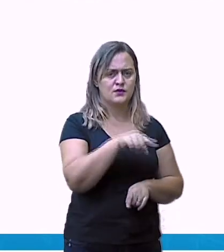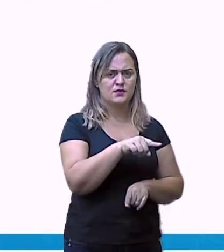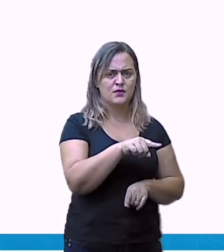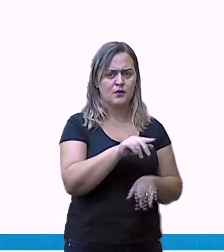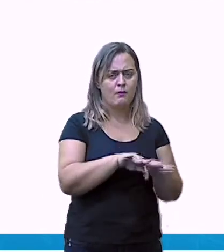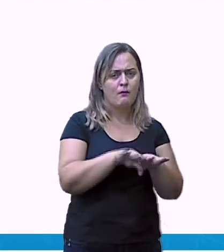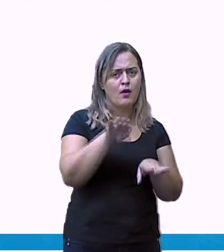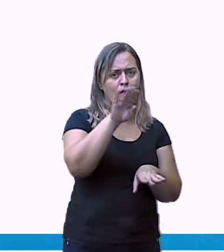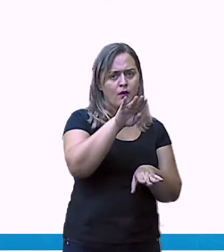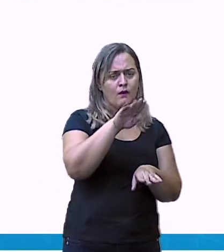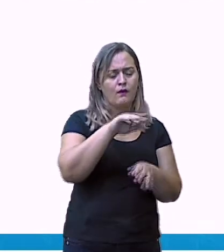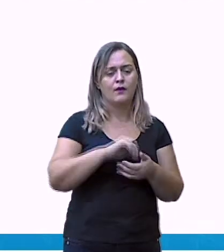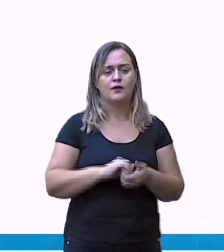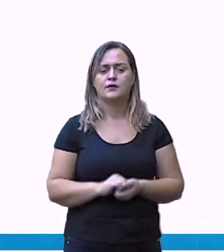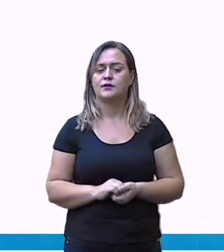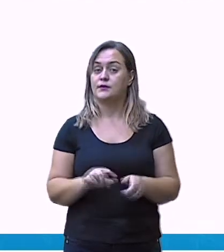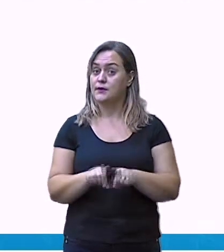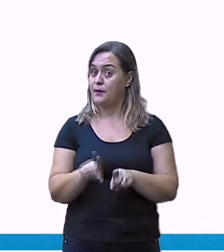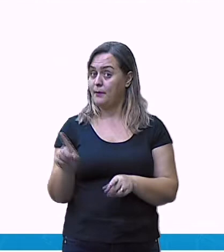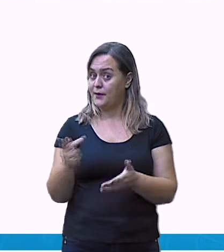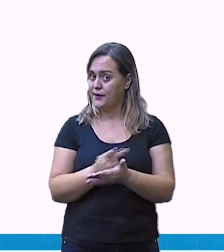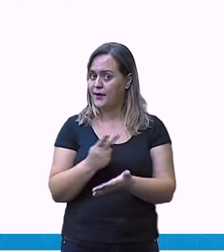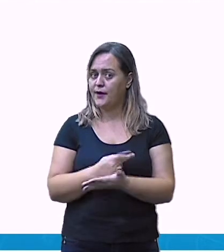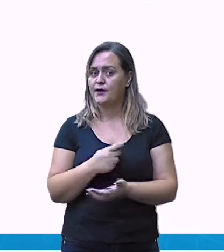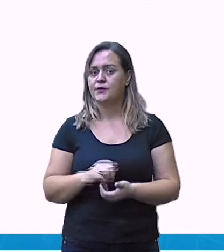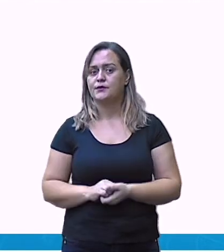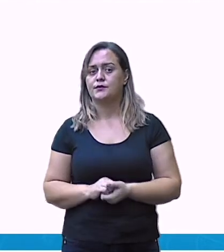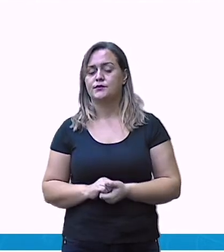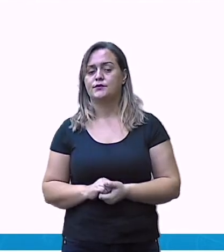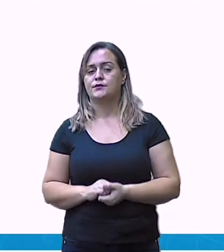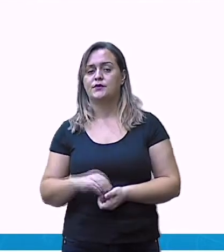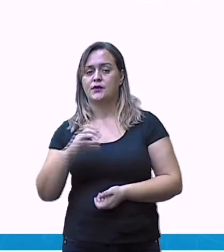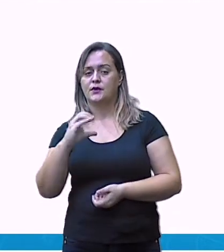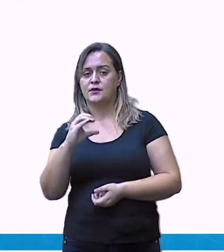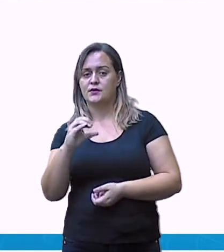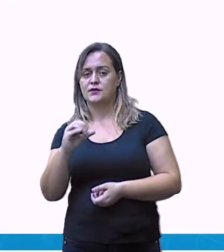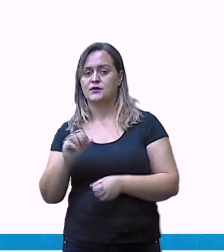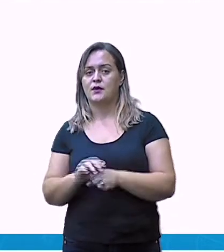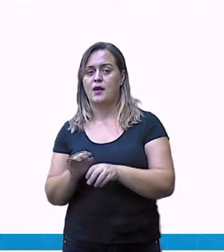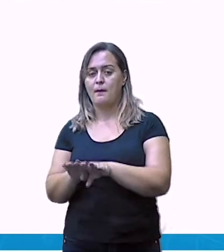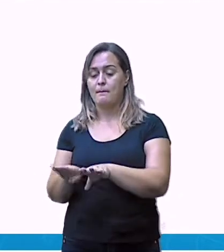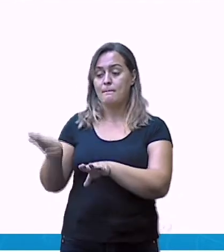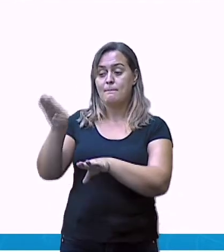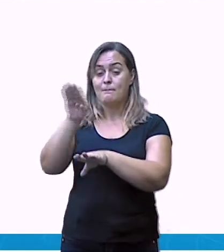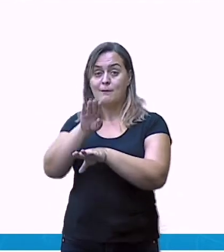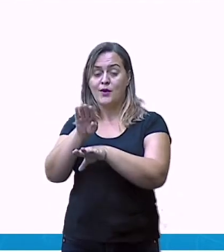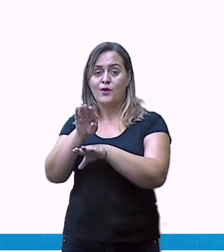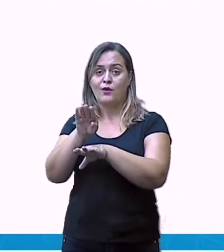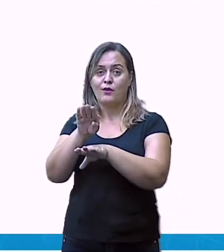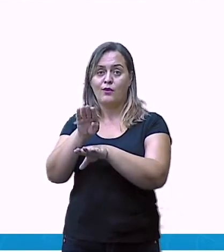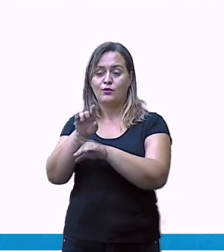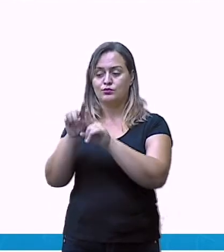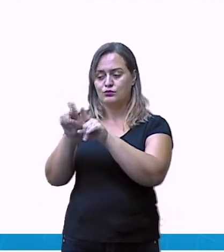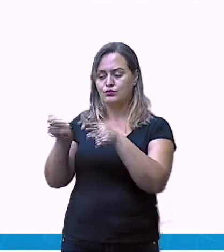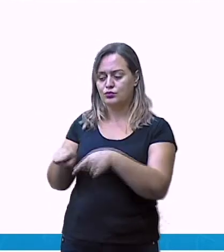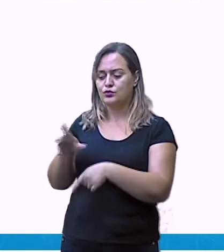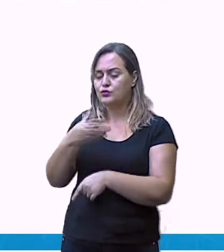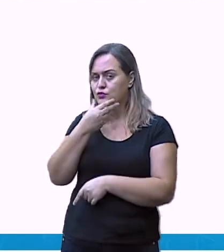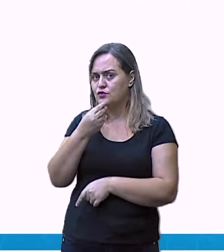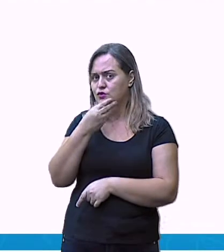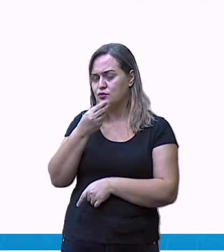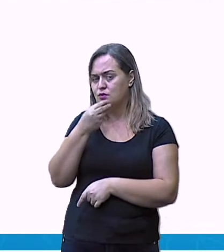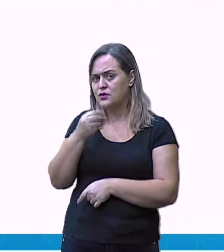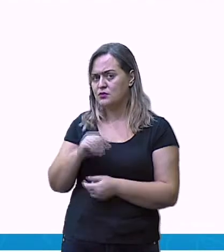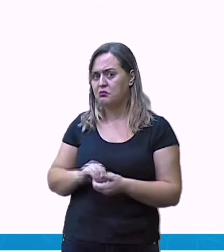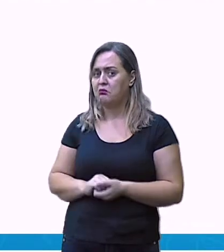é menor do que 22. É maior no gráfico dos meninos? Olha, essa aqui pode ser a nossa alternativa. Ou é menor no